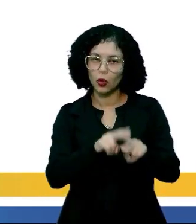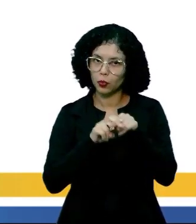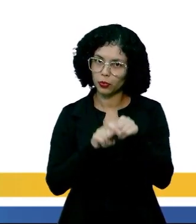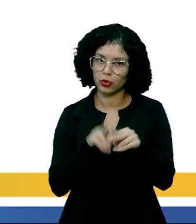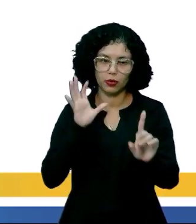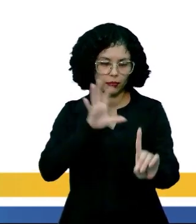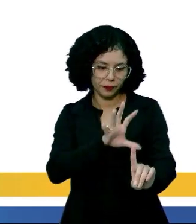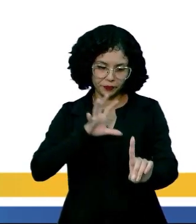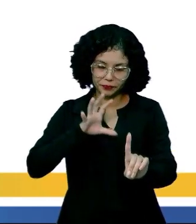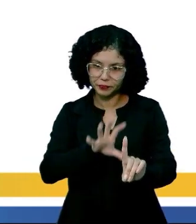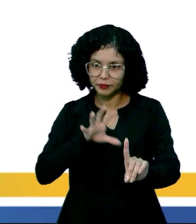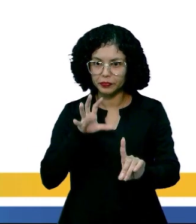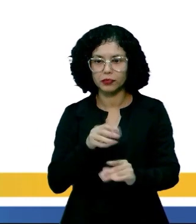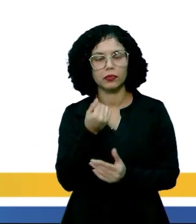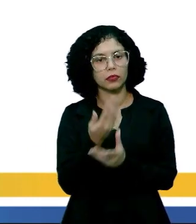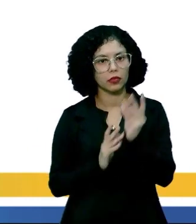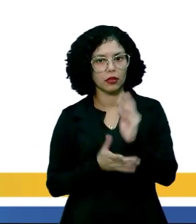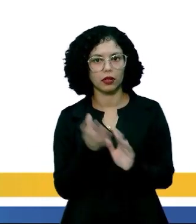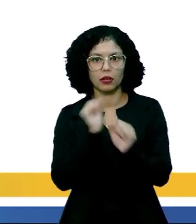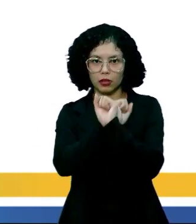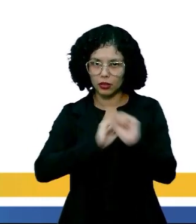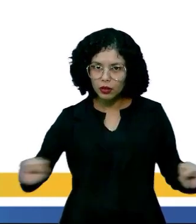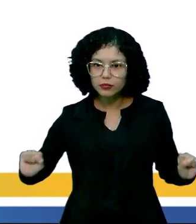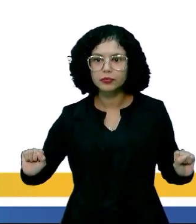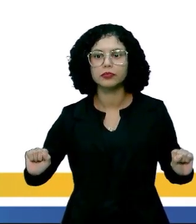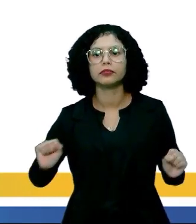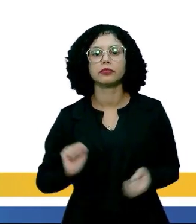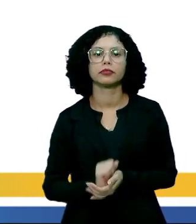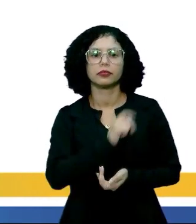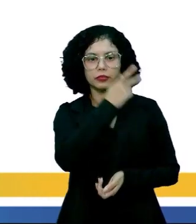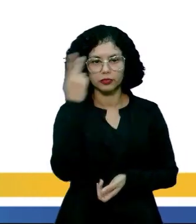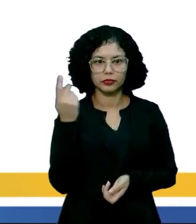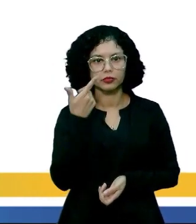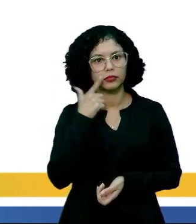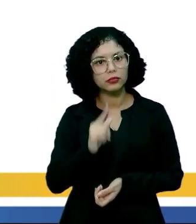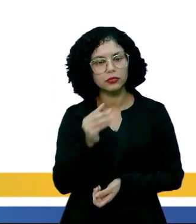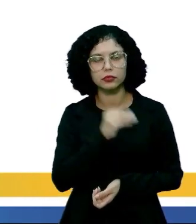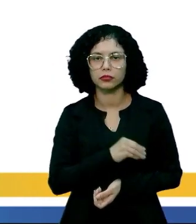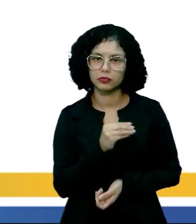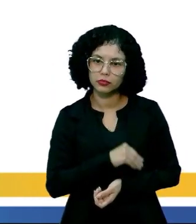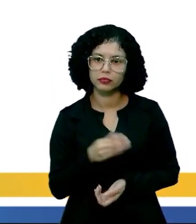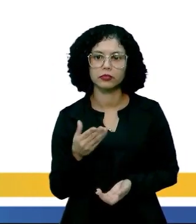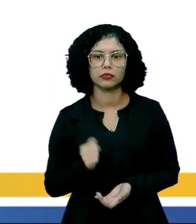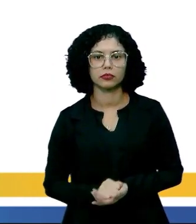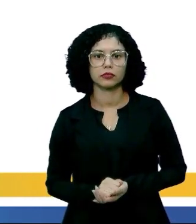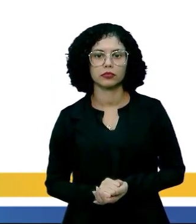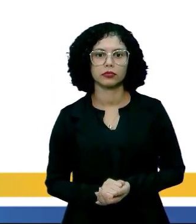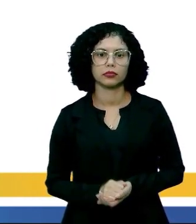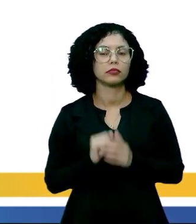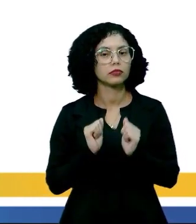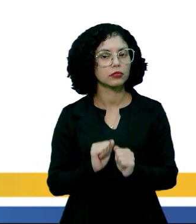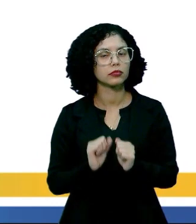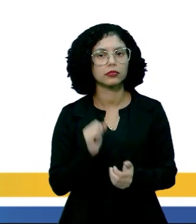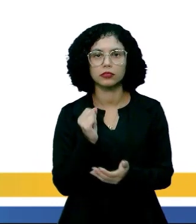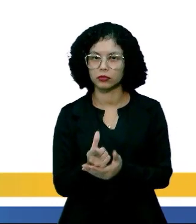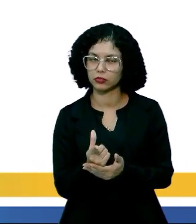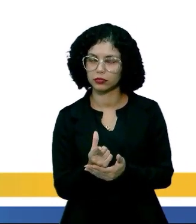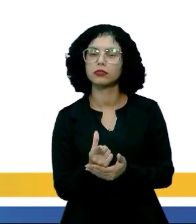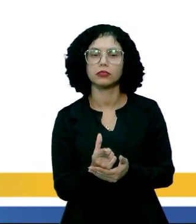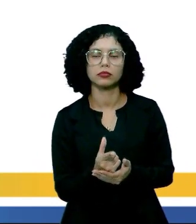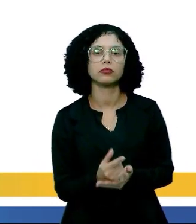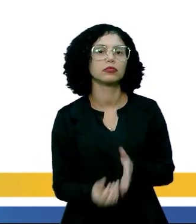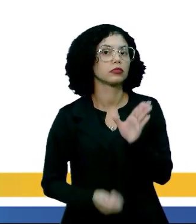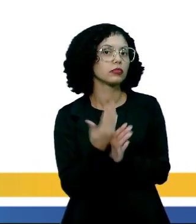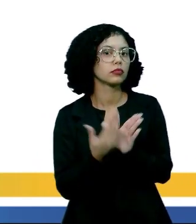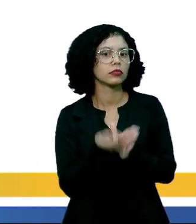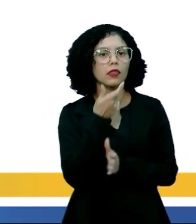isso a pressão para que a mão de obra escrava fosse liberta e essas pessoas ganhassem dinheiro, ganhassem salário e pudessem gastar esse dinheiro